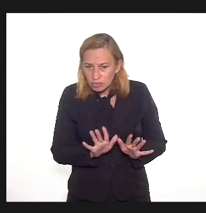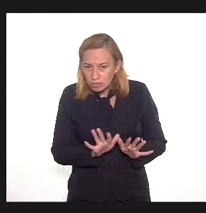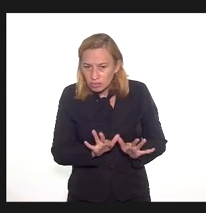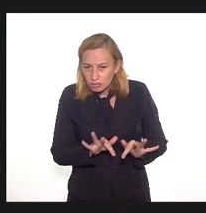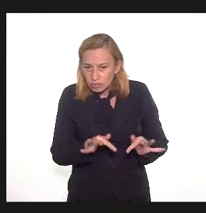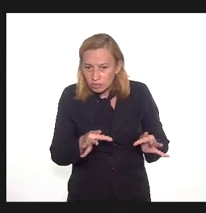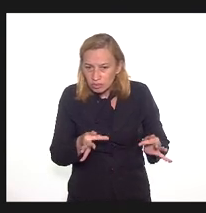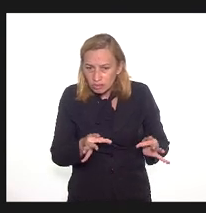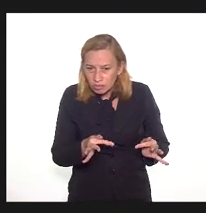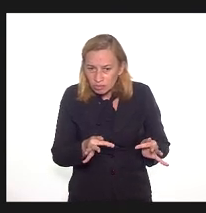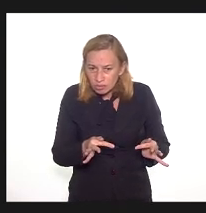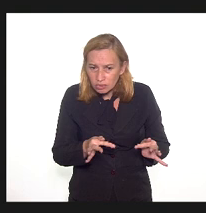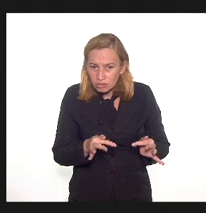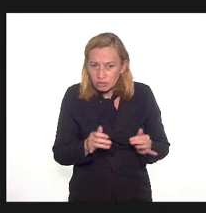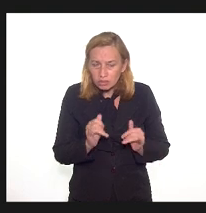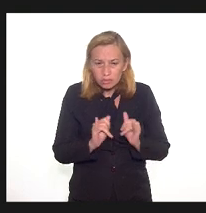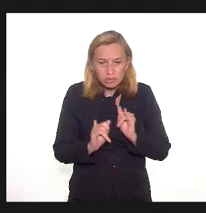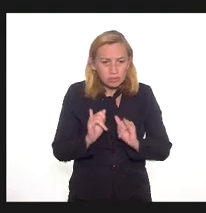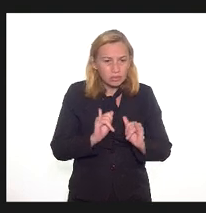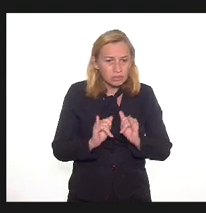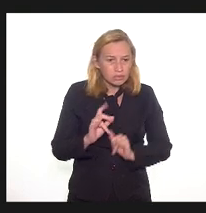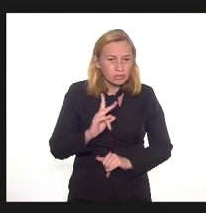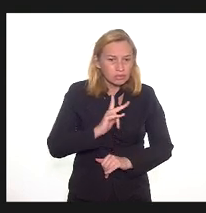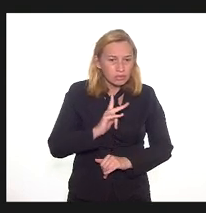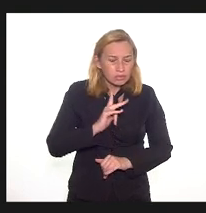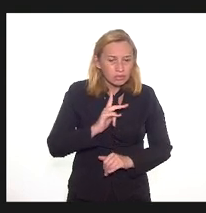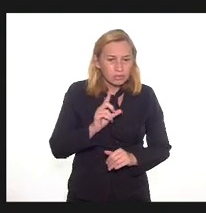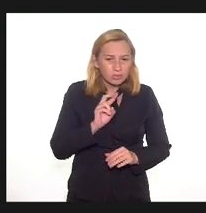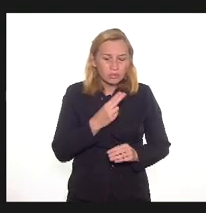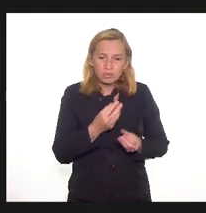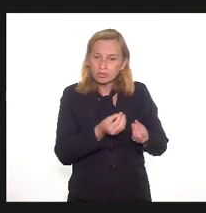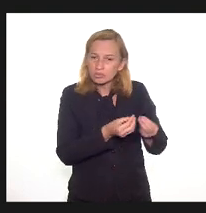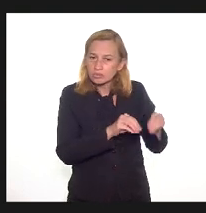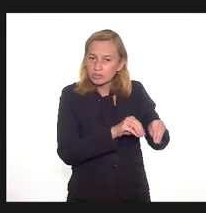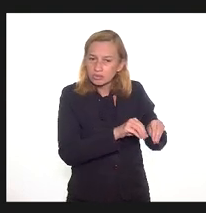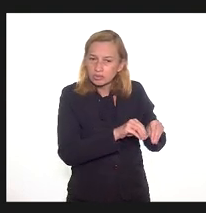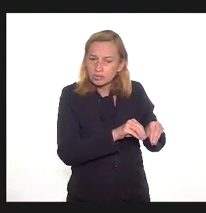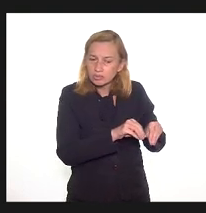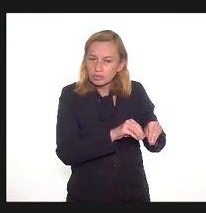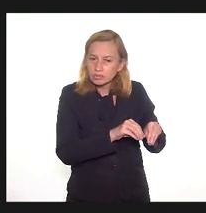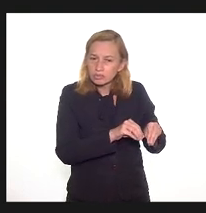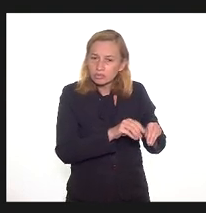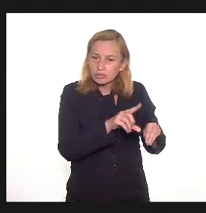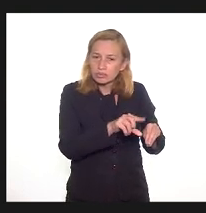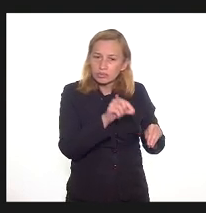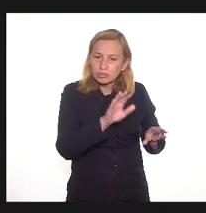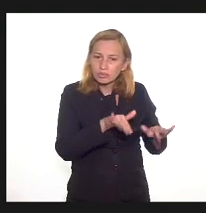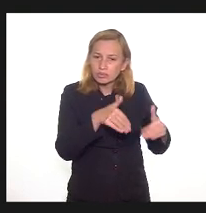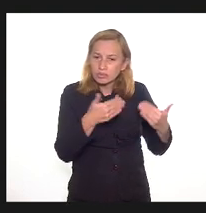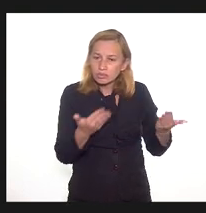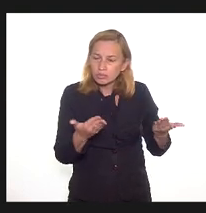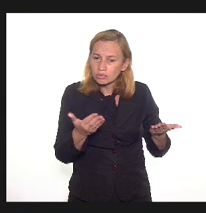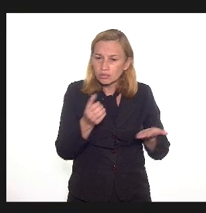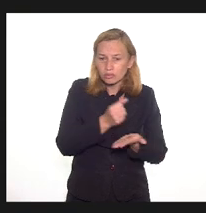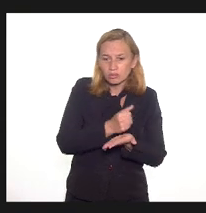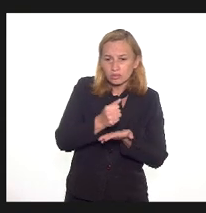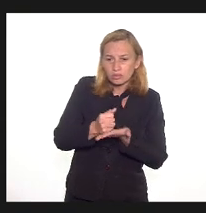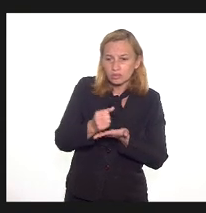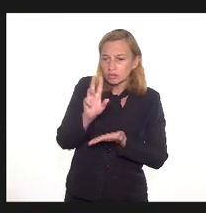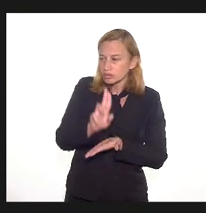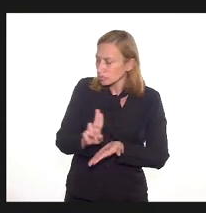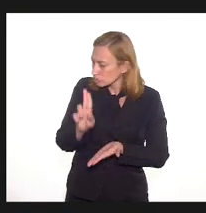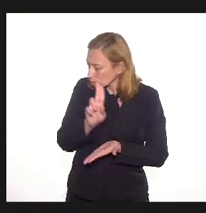se essa plataforma ela é própria ou é afretada, a decisão sobre qual estratégia de contratação